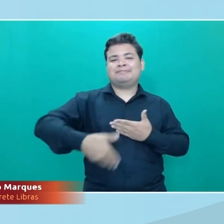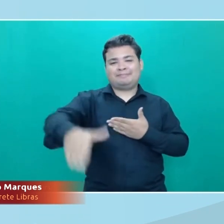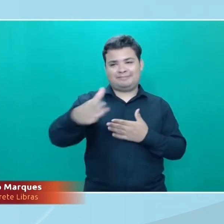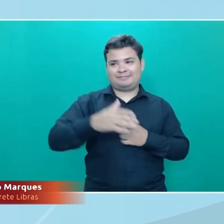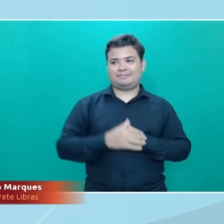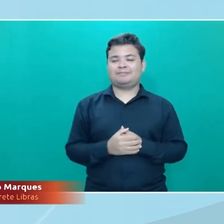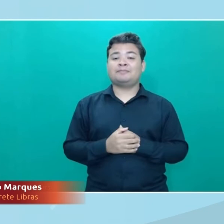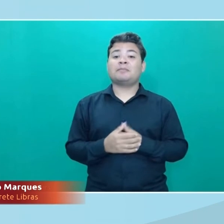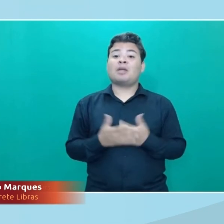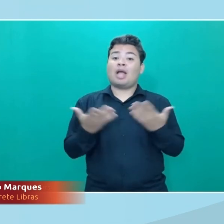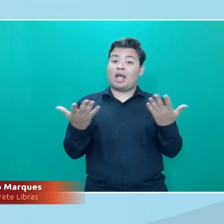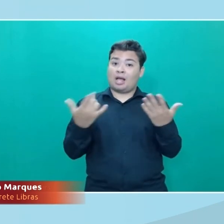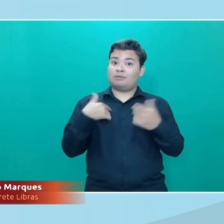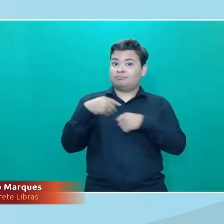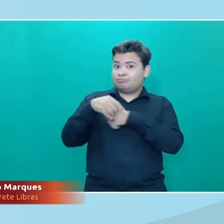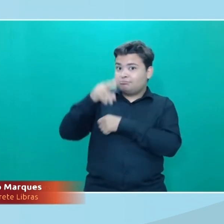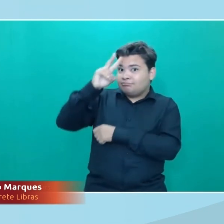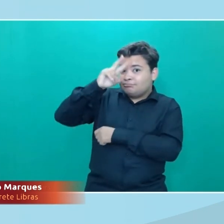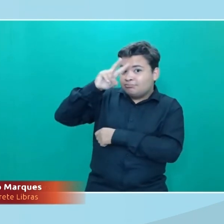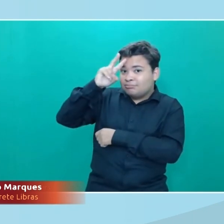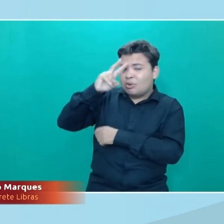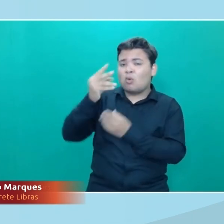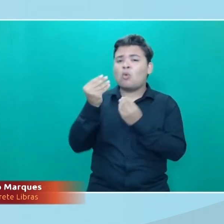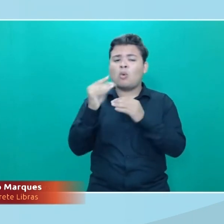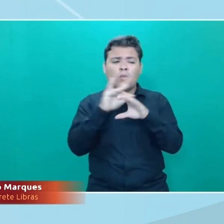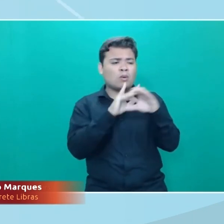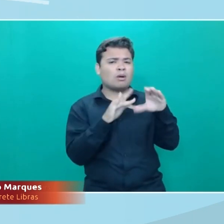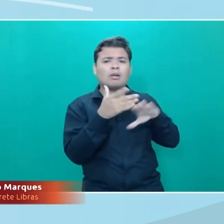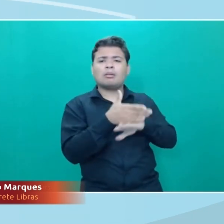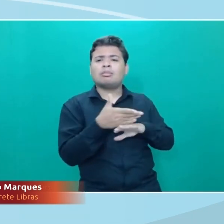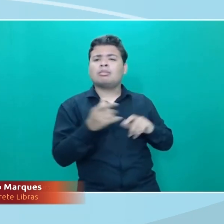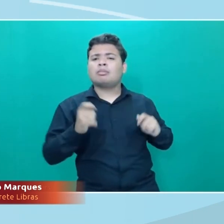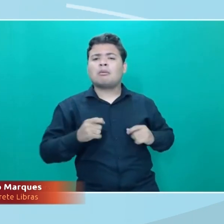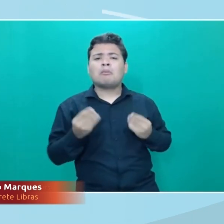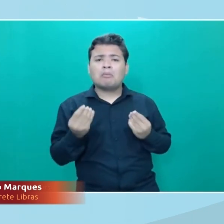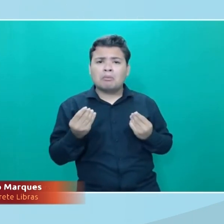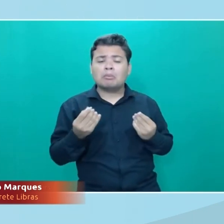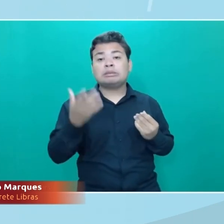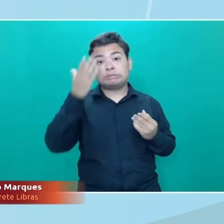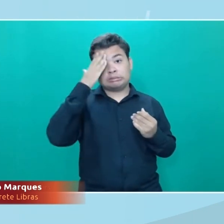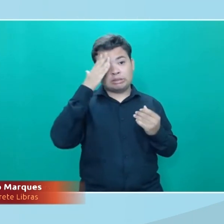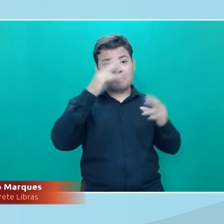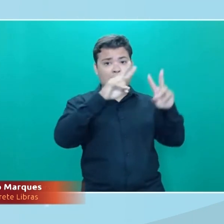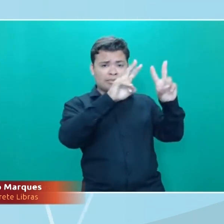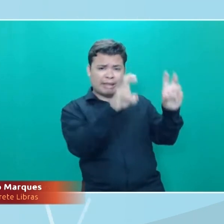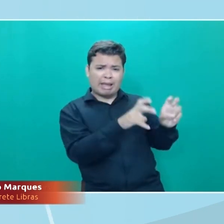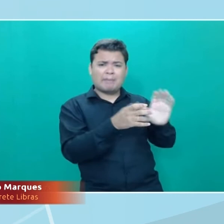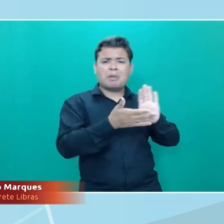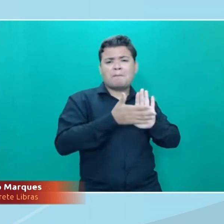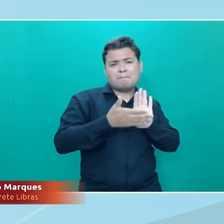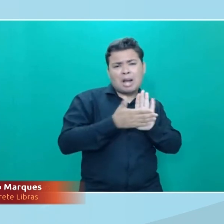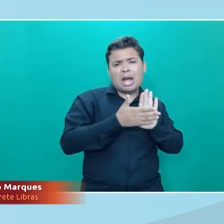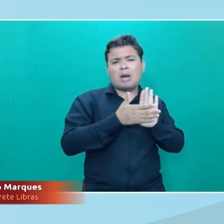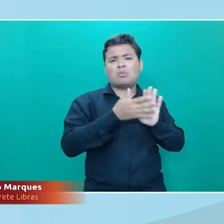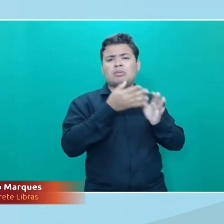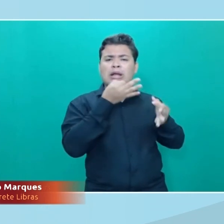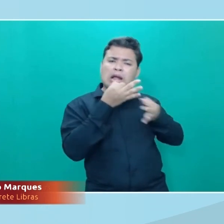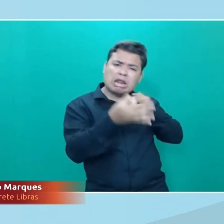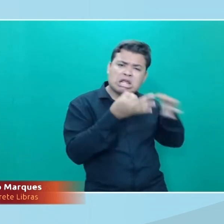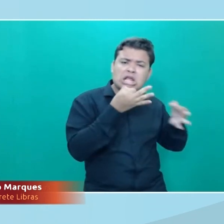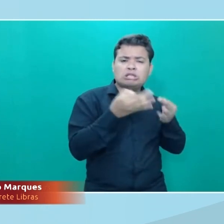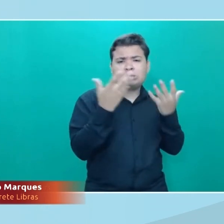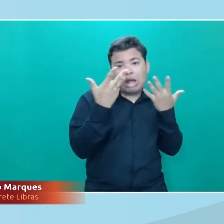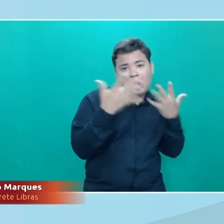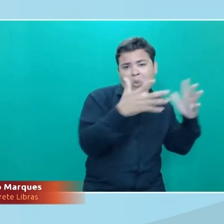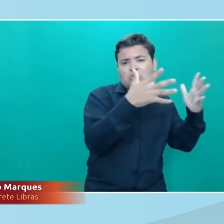só te lembrar como participar do Conexões, mandando sugestões de pauta, críticas, elogios, comentários, o que